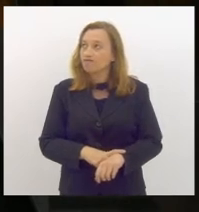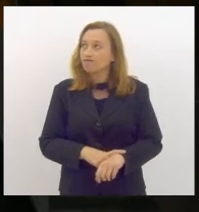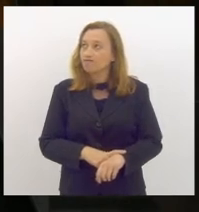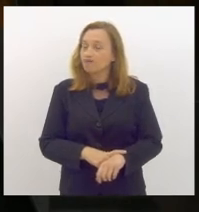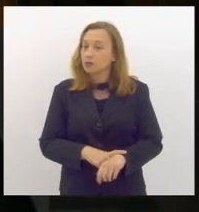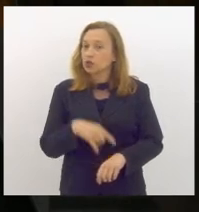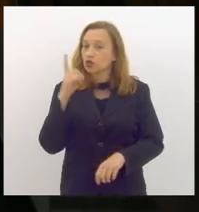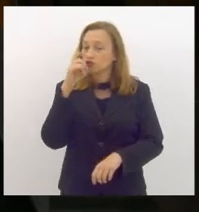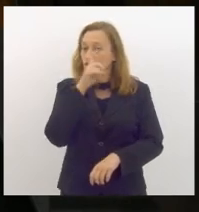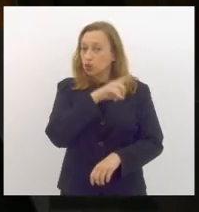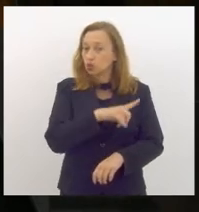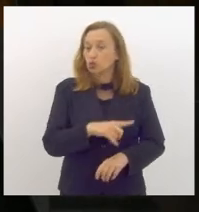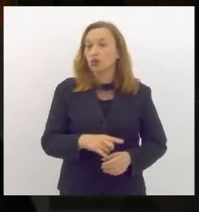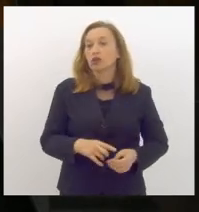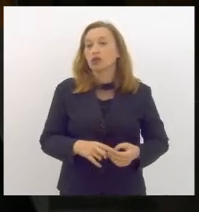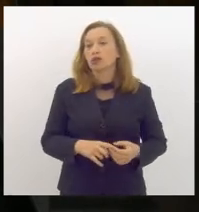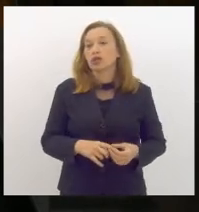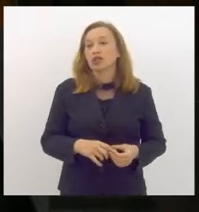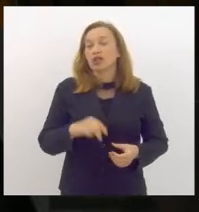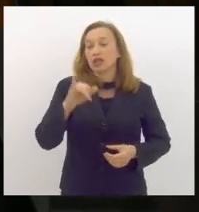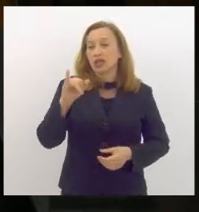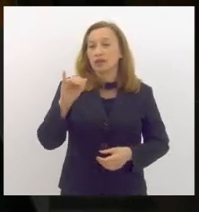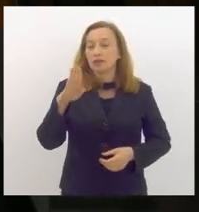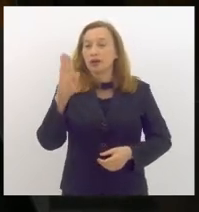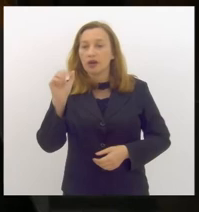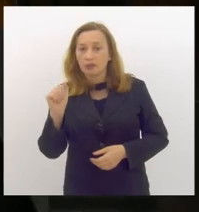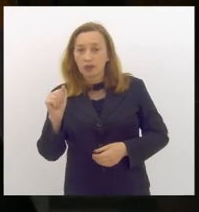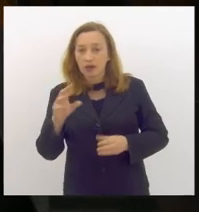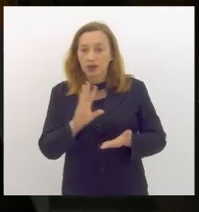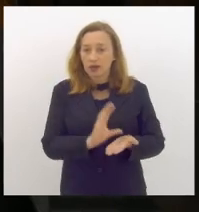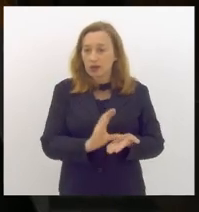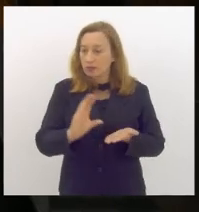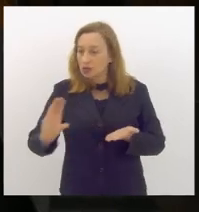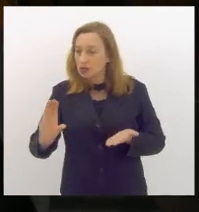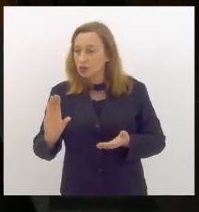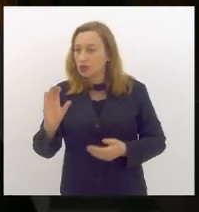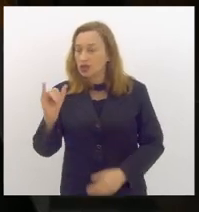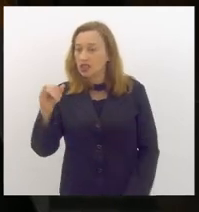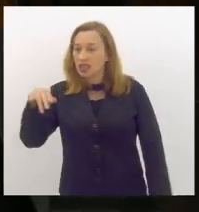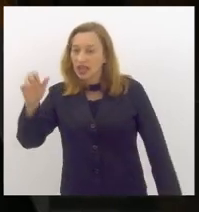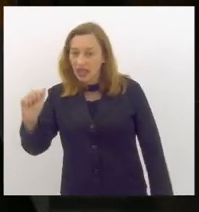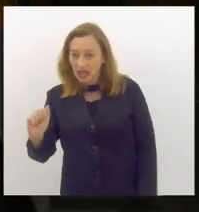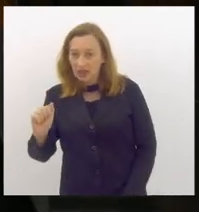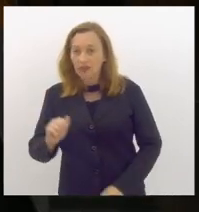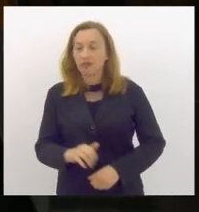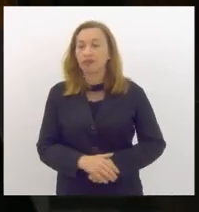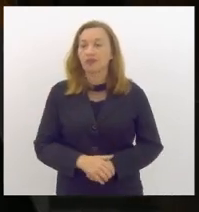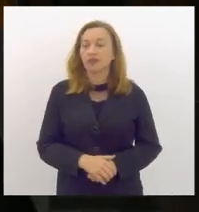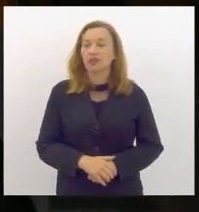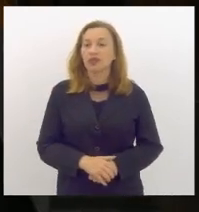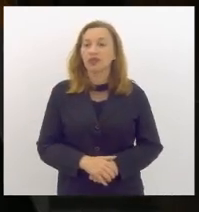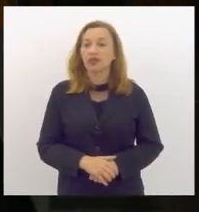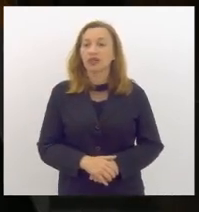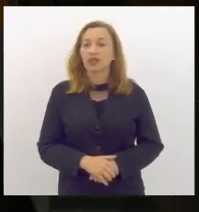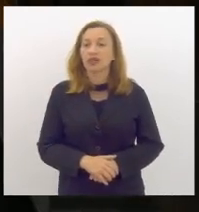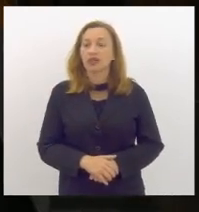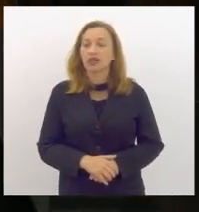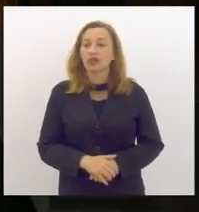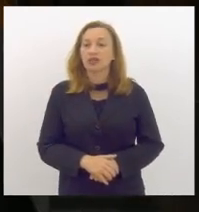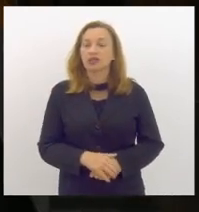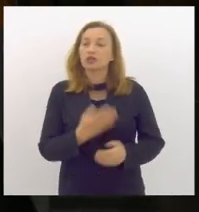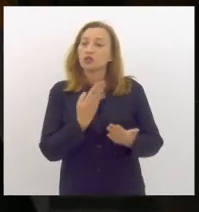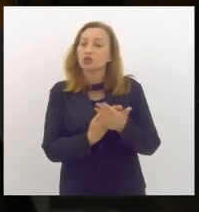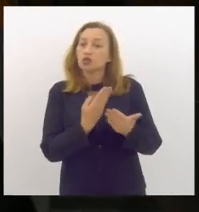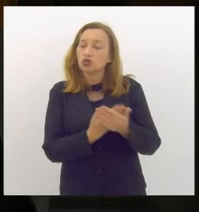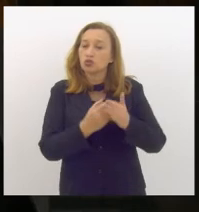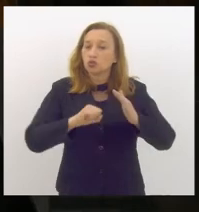inusual, onde o IBAMA repassou ao INEA a prerrogativa de realizar os estudos de